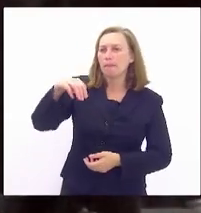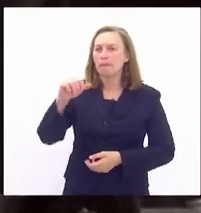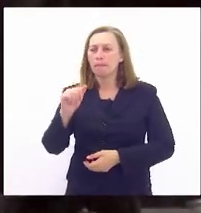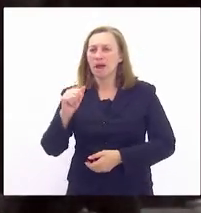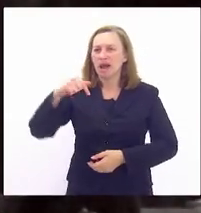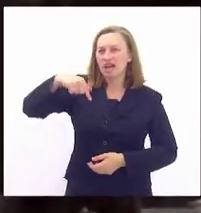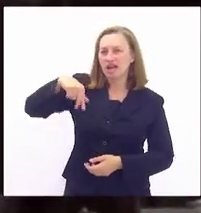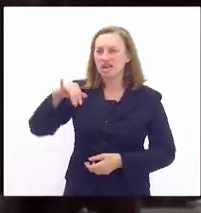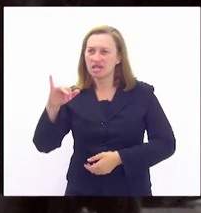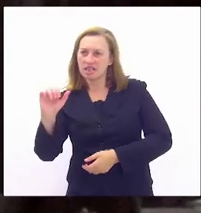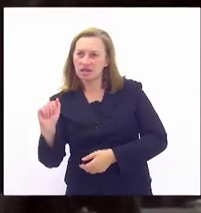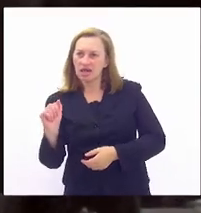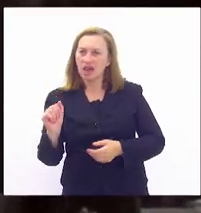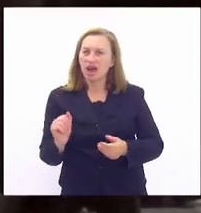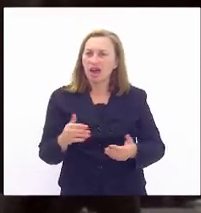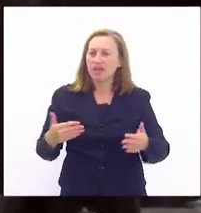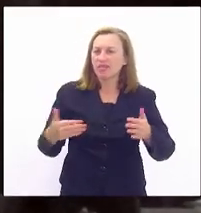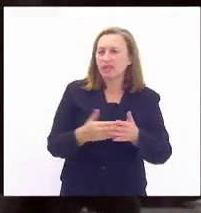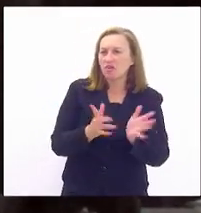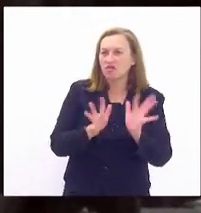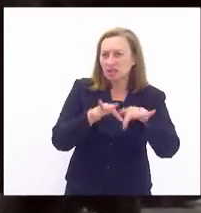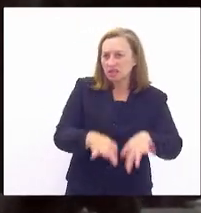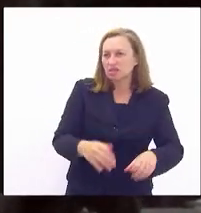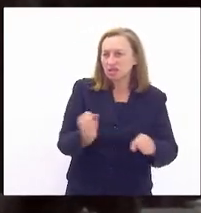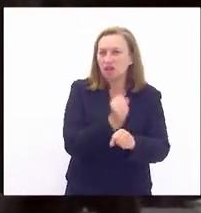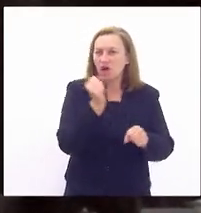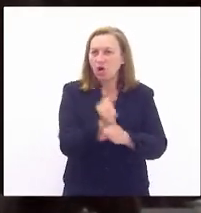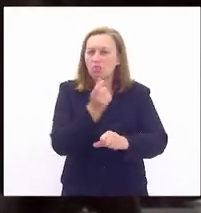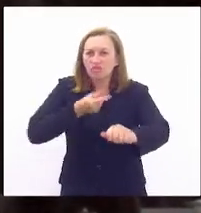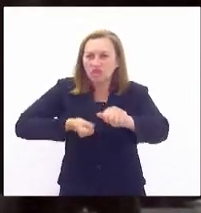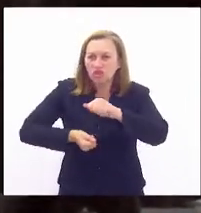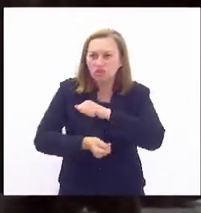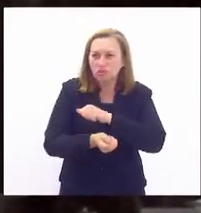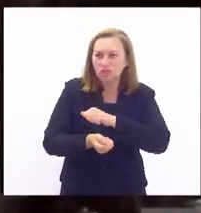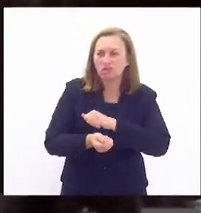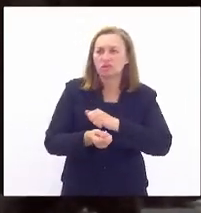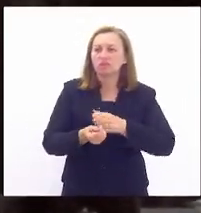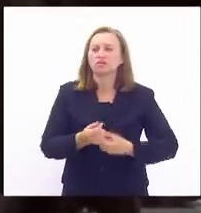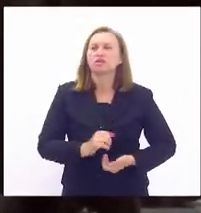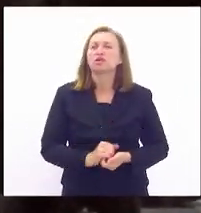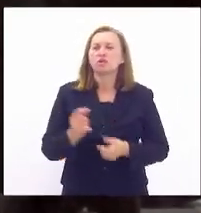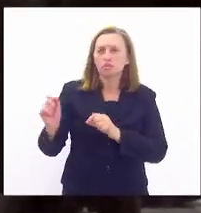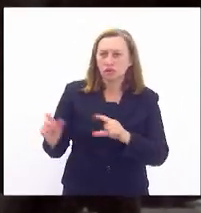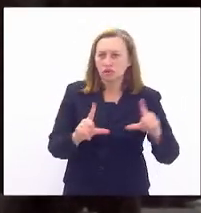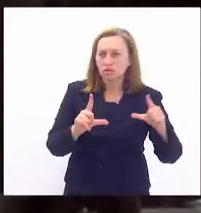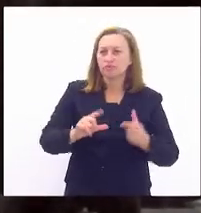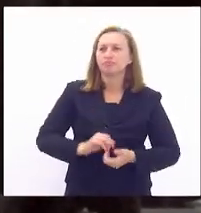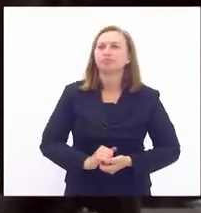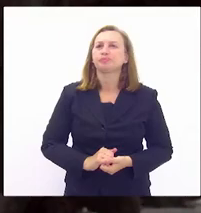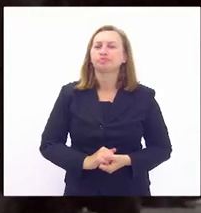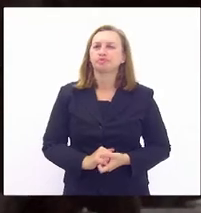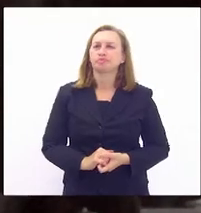a conclusão dessa grande obra, esse grande investimento que foi colocado anteriormente. O próximo.